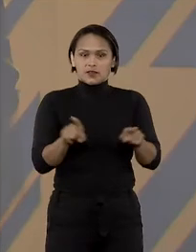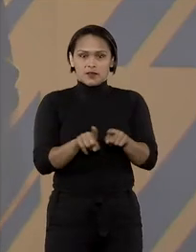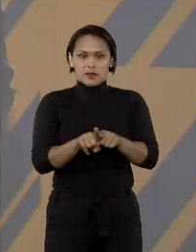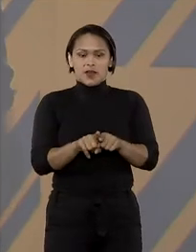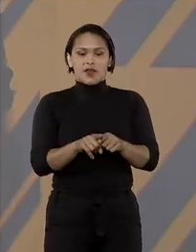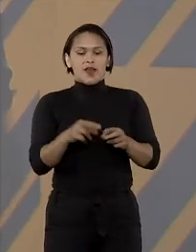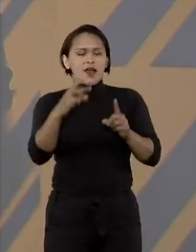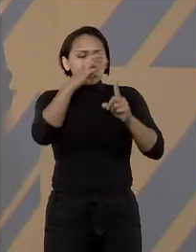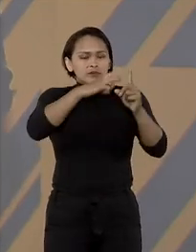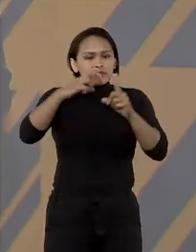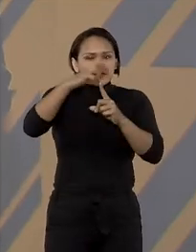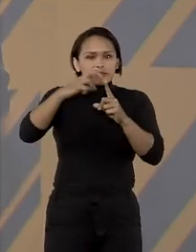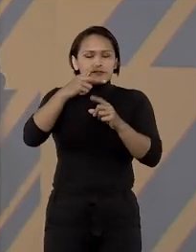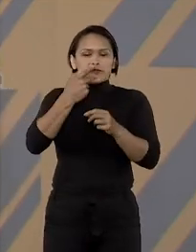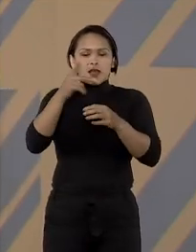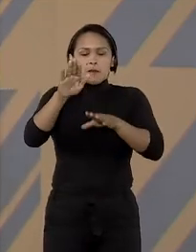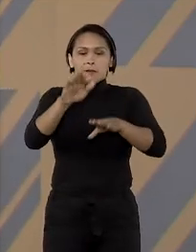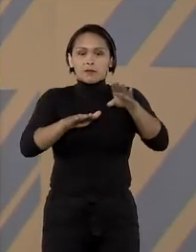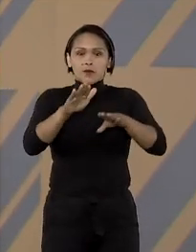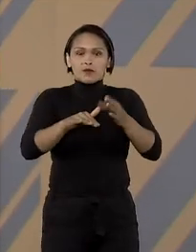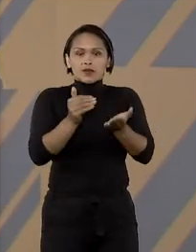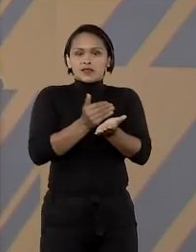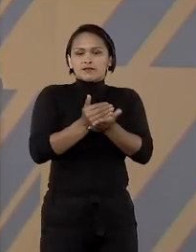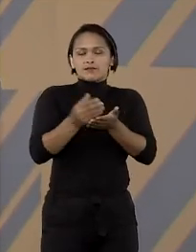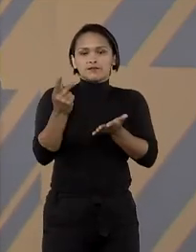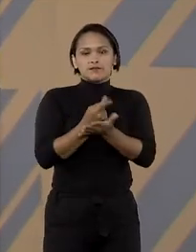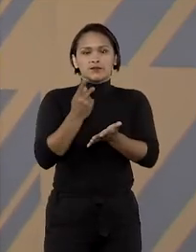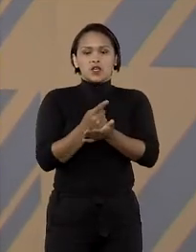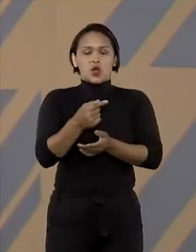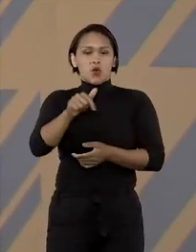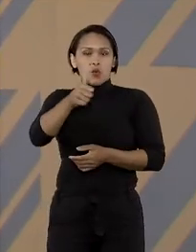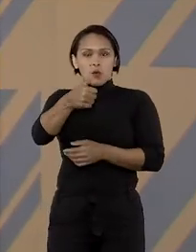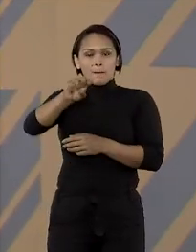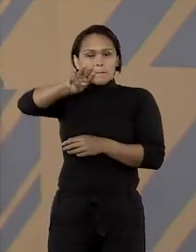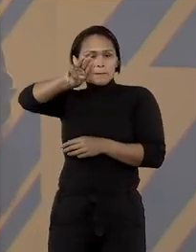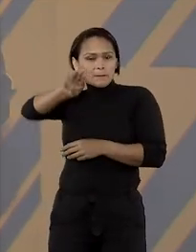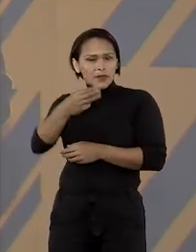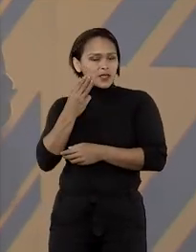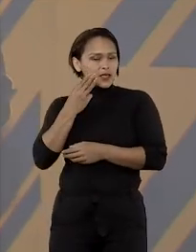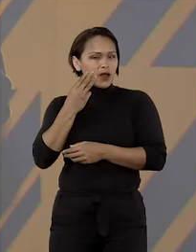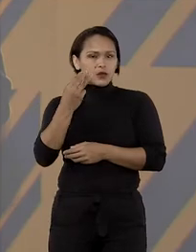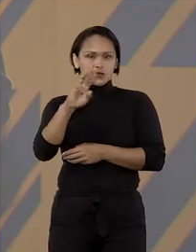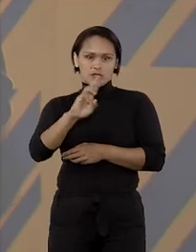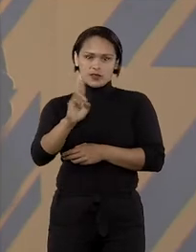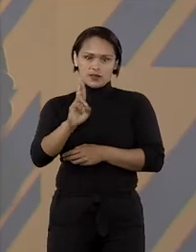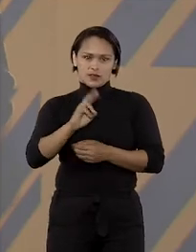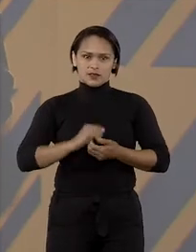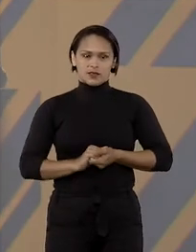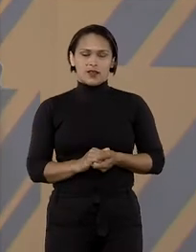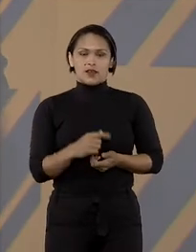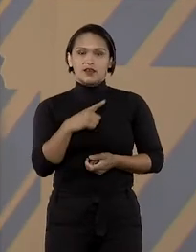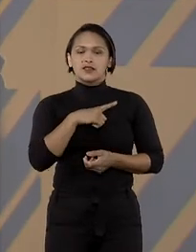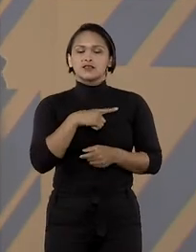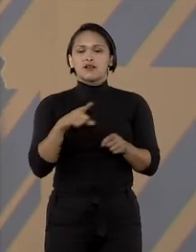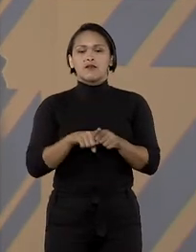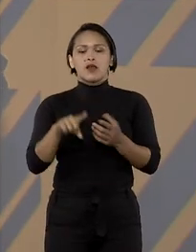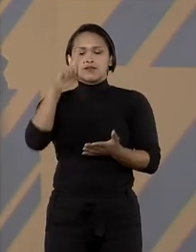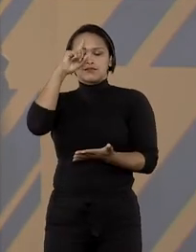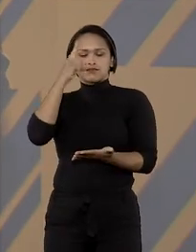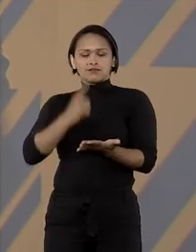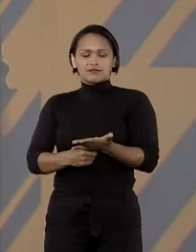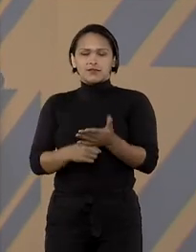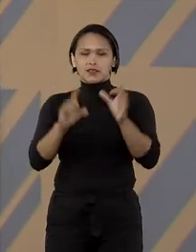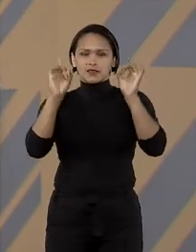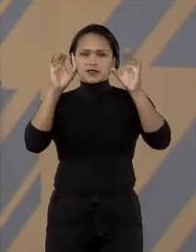As investigações apontam que já teria sido movimentado ilicitamente mais de R$1 bilhão. Tivemos também uma decisão